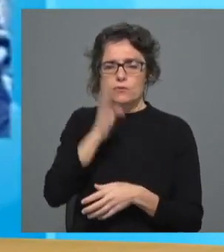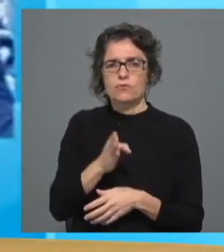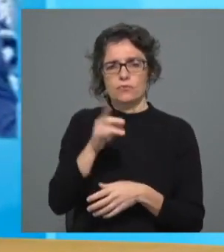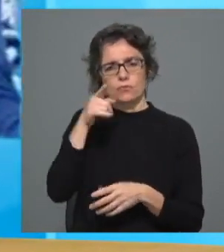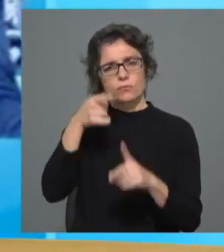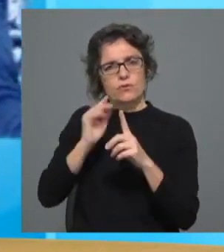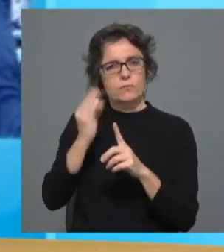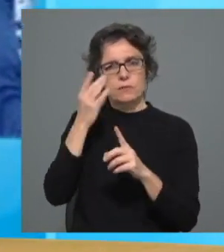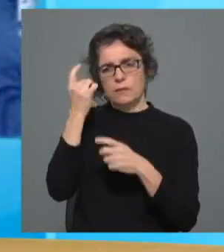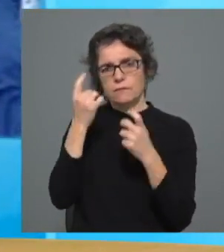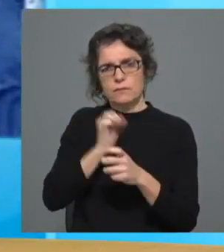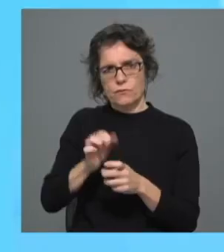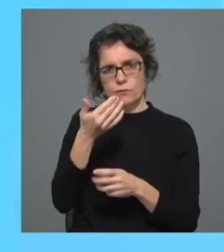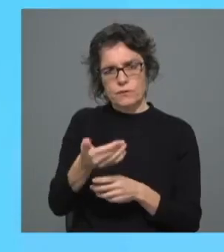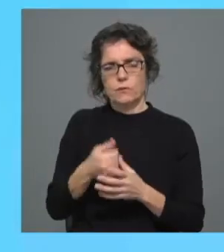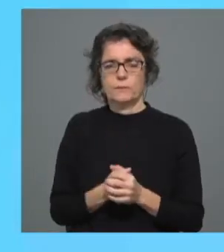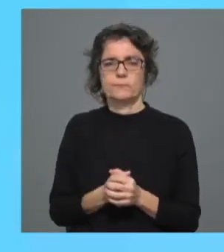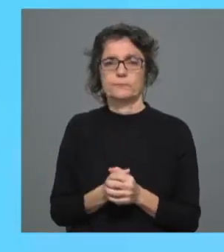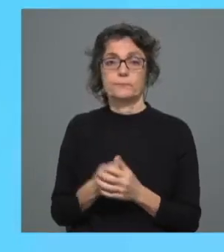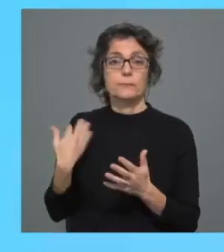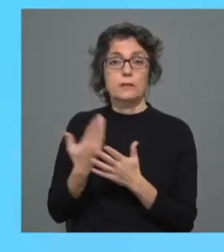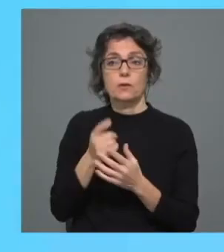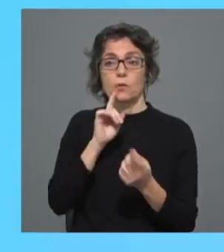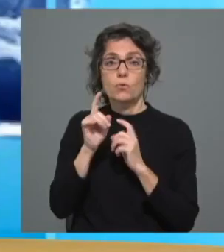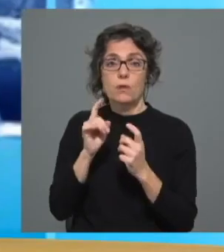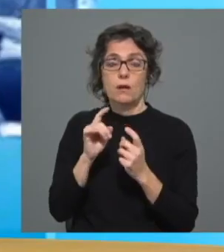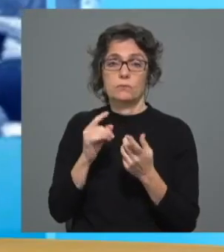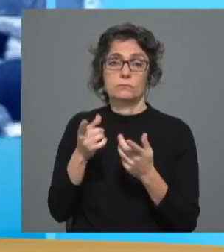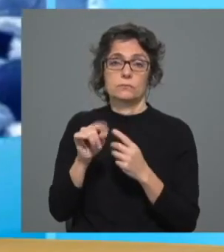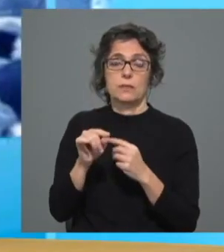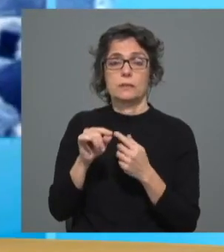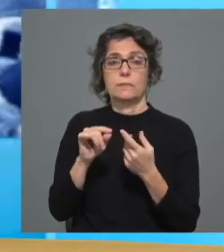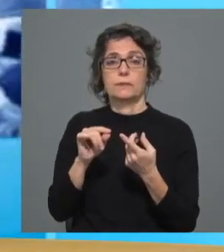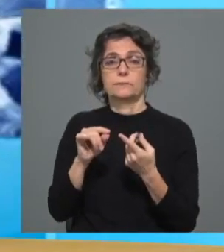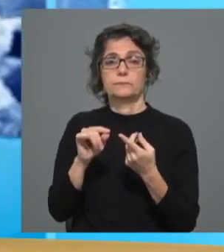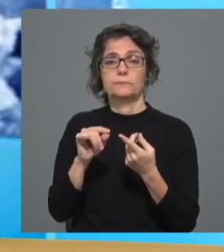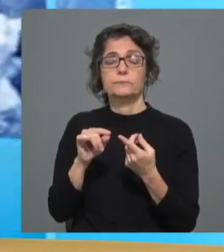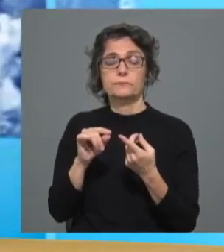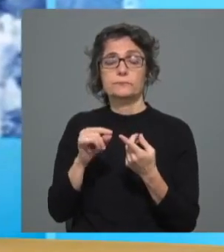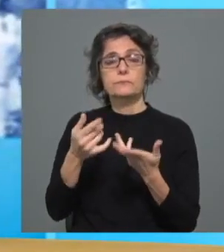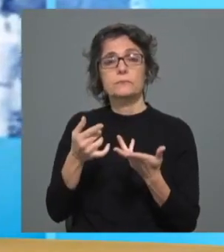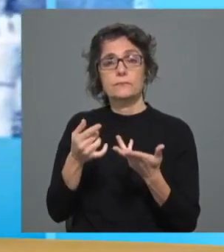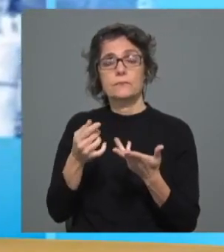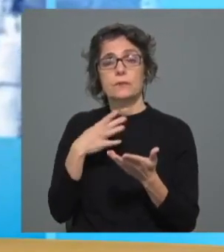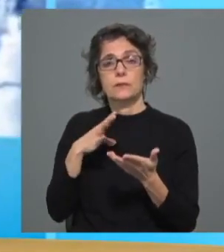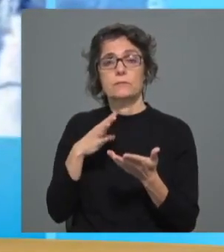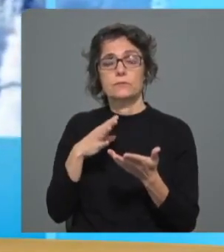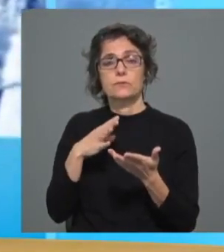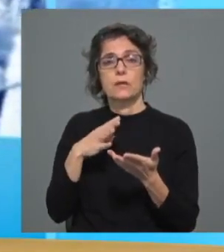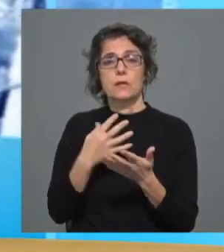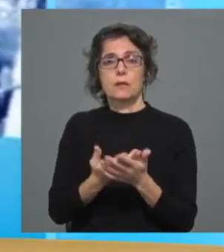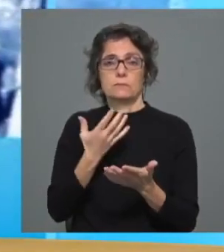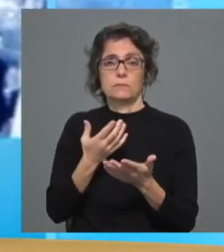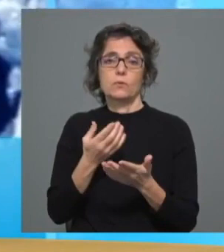E temos feito através do diálogo e as virtualidades do diálogo queremos pô-las em relevo, não é? Como tem feito o